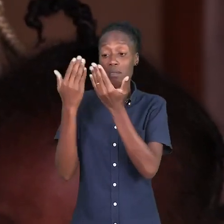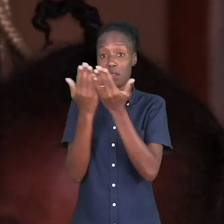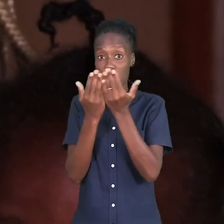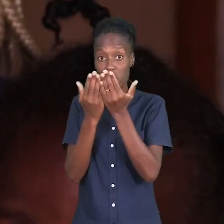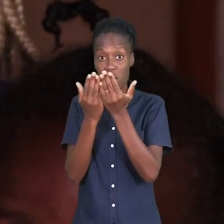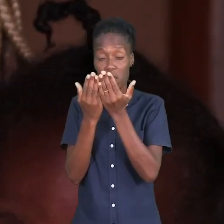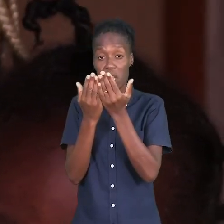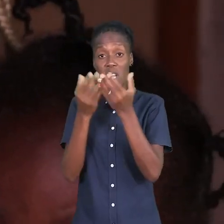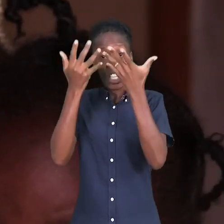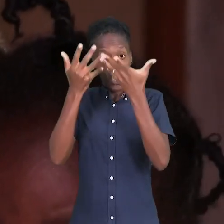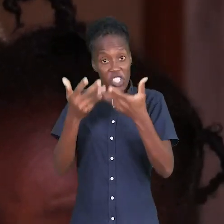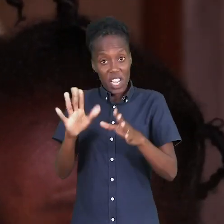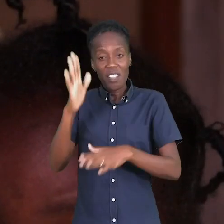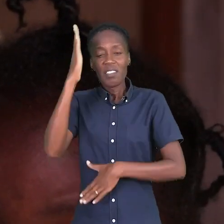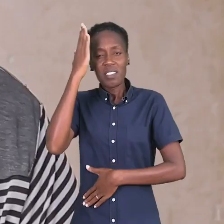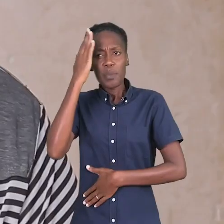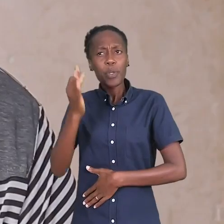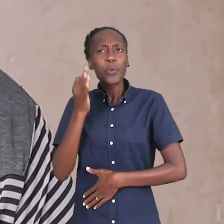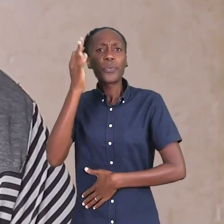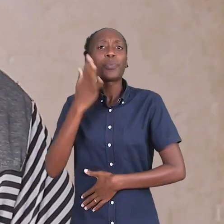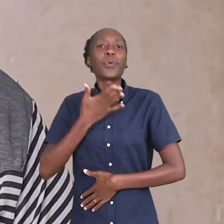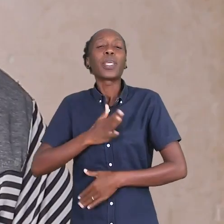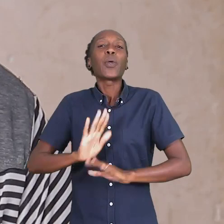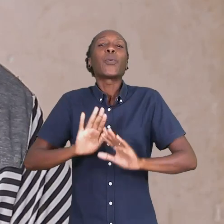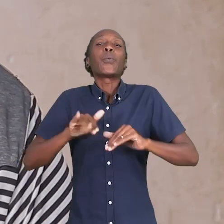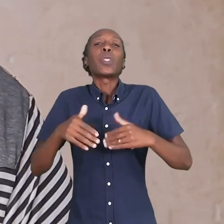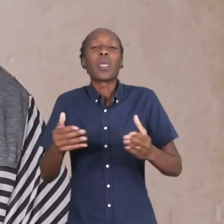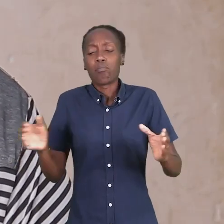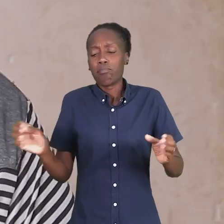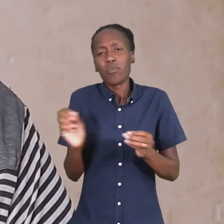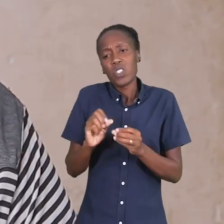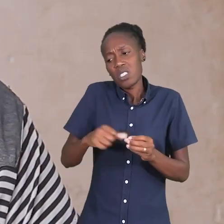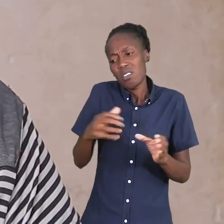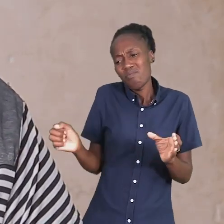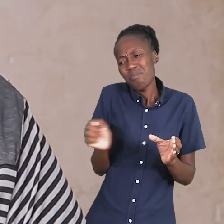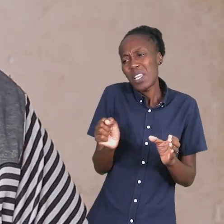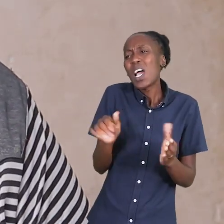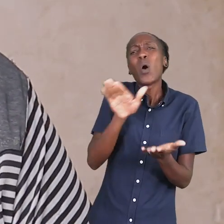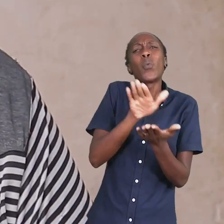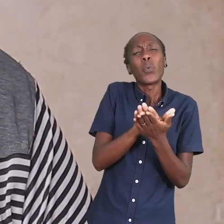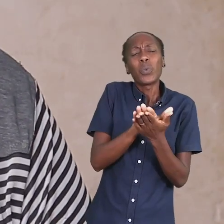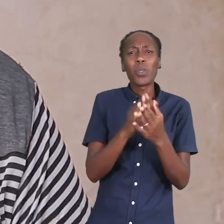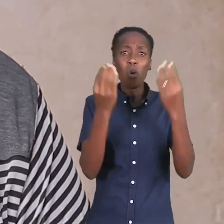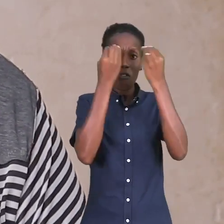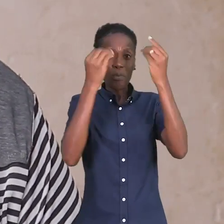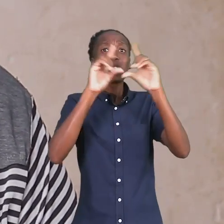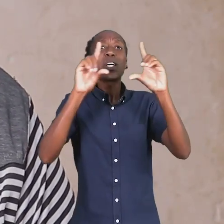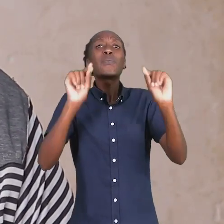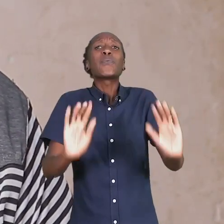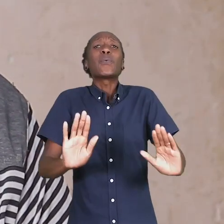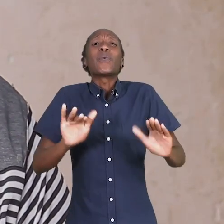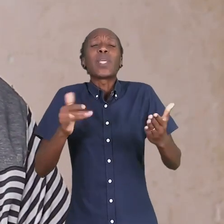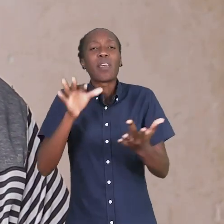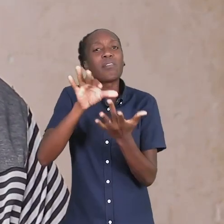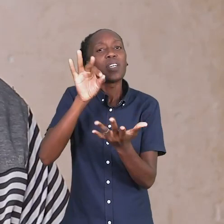que a pessoa mais tarde vai saber o que quer na vida. Onde é que a pessoa vai se colocar. Qual é a formação que ela quer.